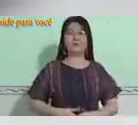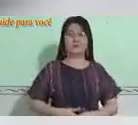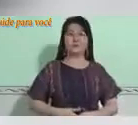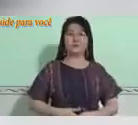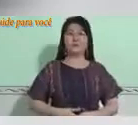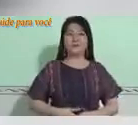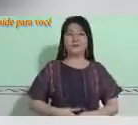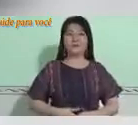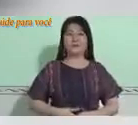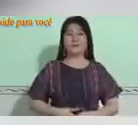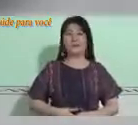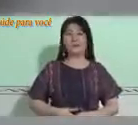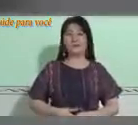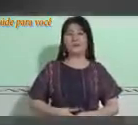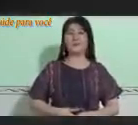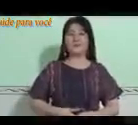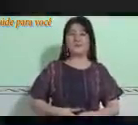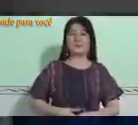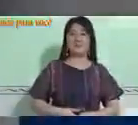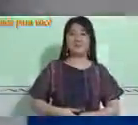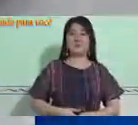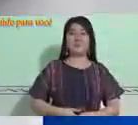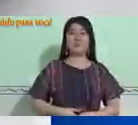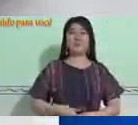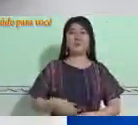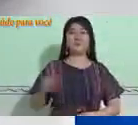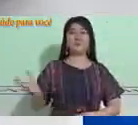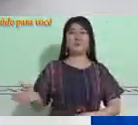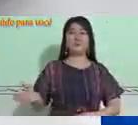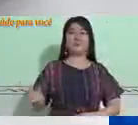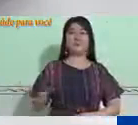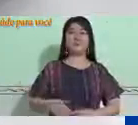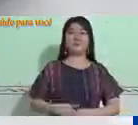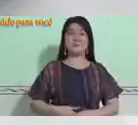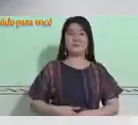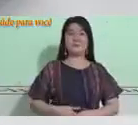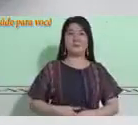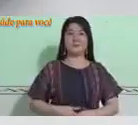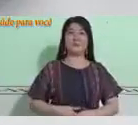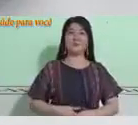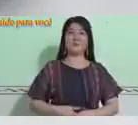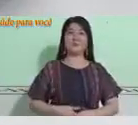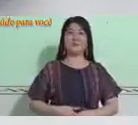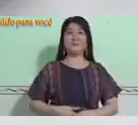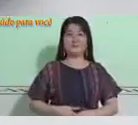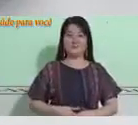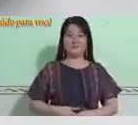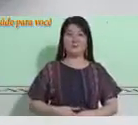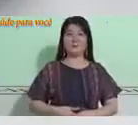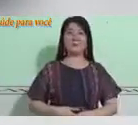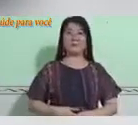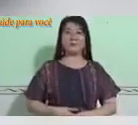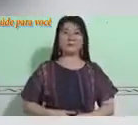vírgula, embora alguns homens possam sentir uma ligeira sensação de desconforto ou calor na região do escroto.